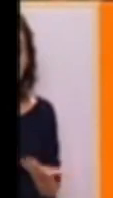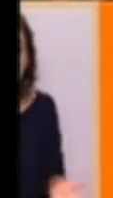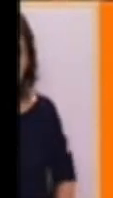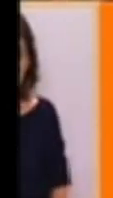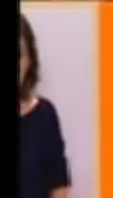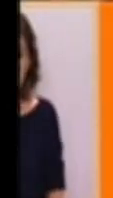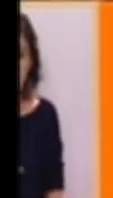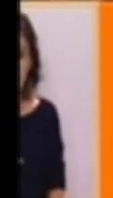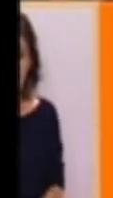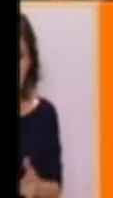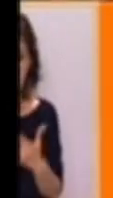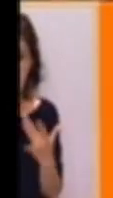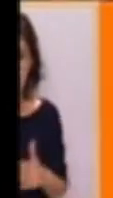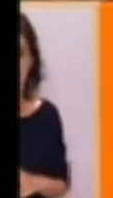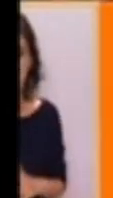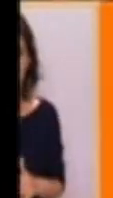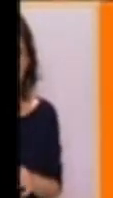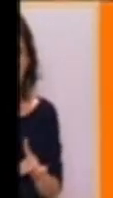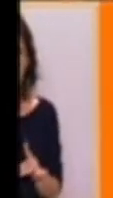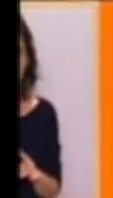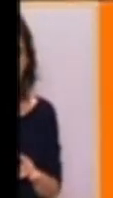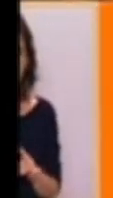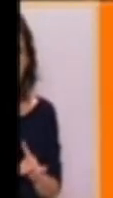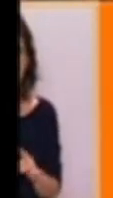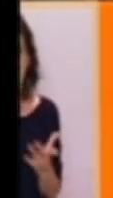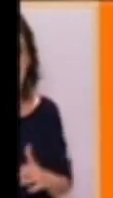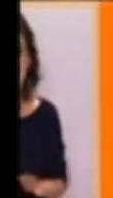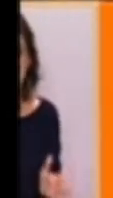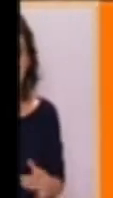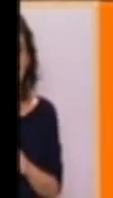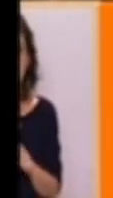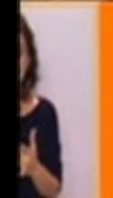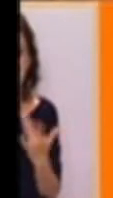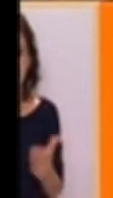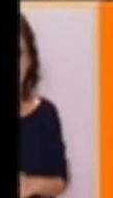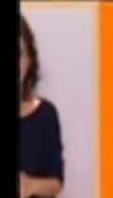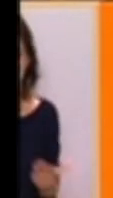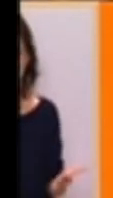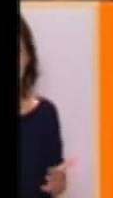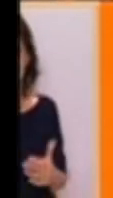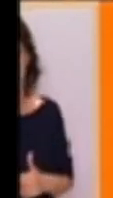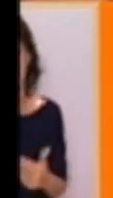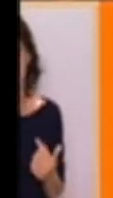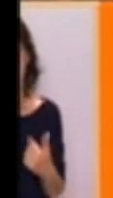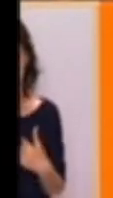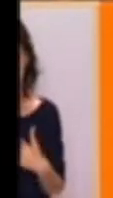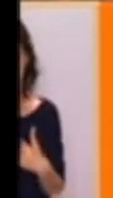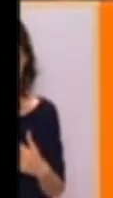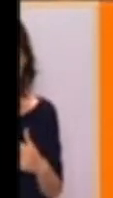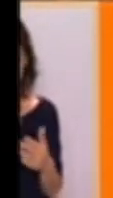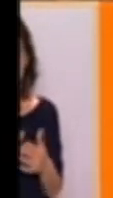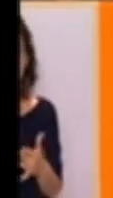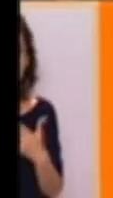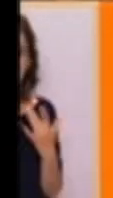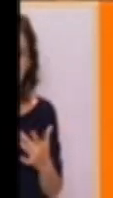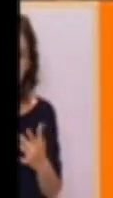Então, se calhar vais enverdar pelo teatro. É capaz, é mais provável. Porquê o teatro? Porque, pronto, eu se for seguir teatro,